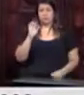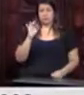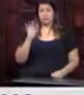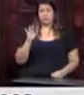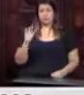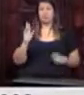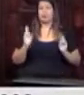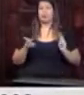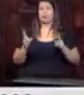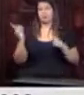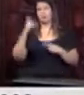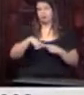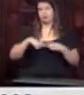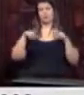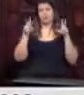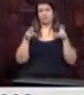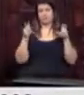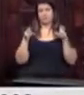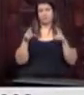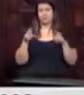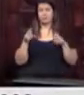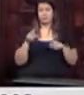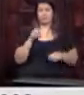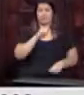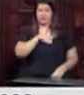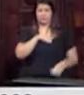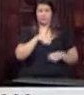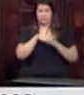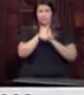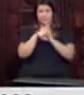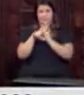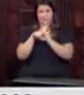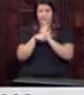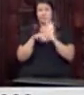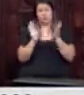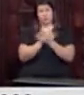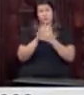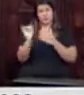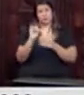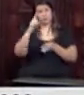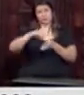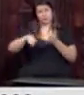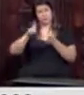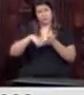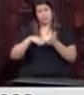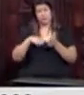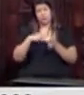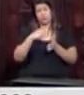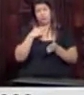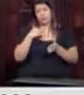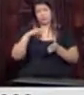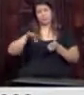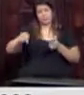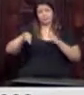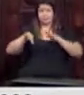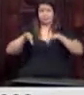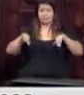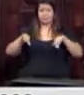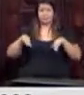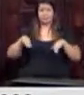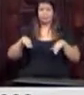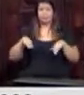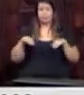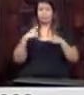sempre recorre à questão das isenções fiscais. É inevitável, não dá para separar uma coisa da outra, elas estão